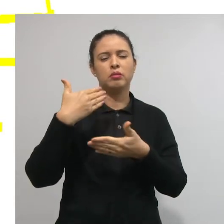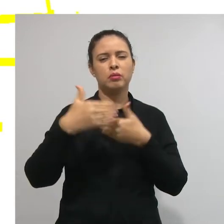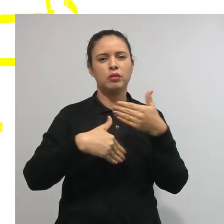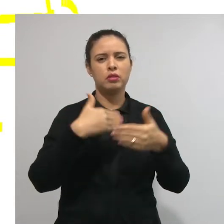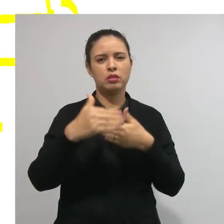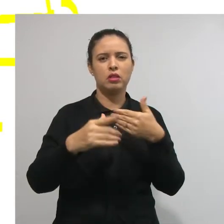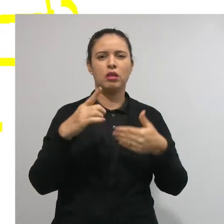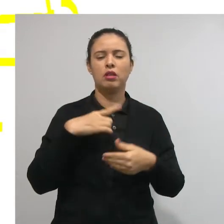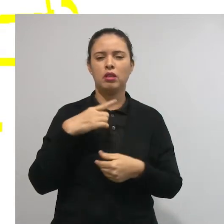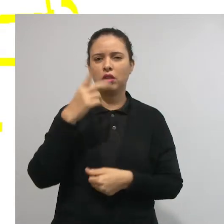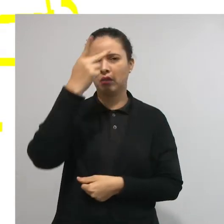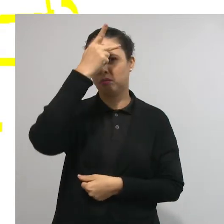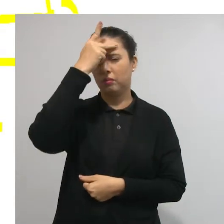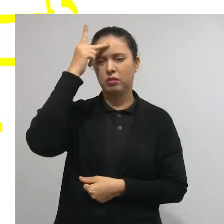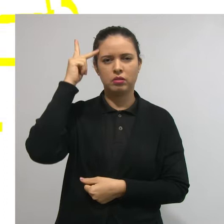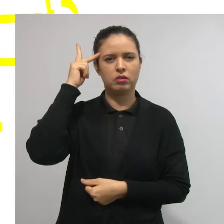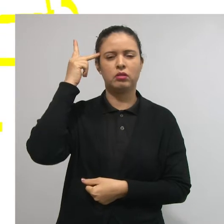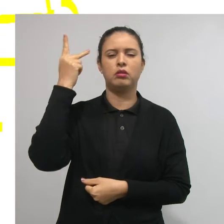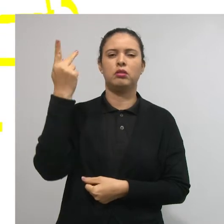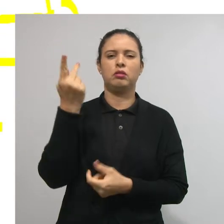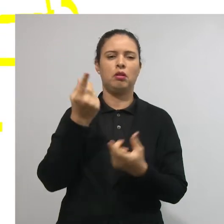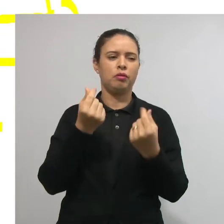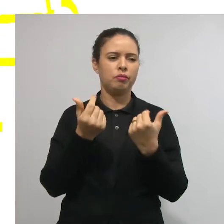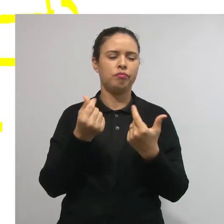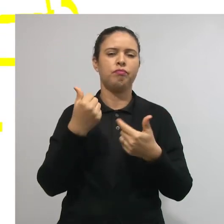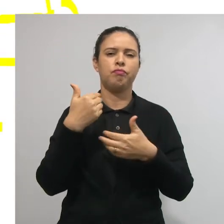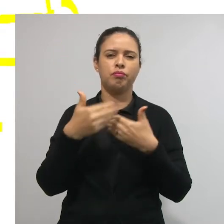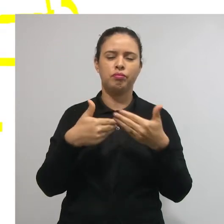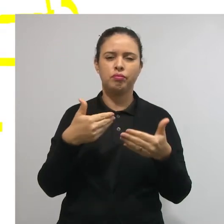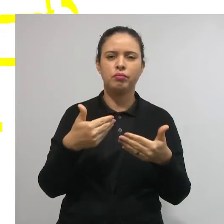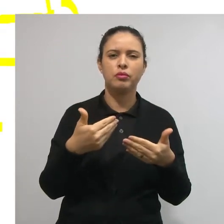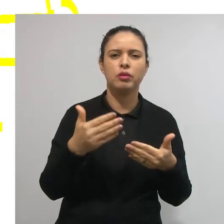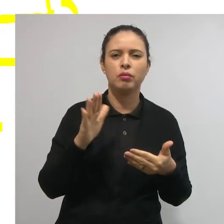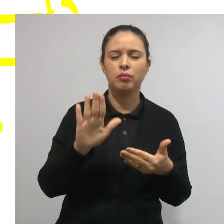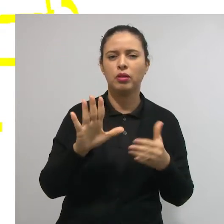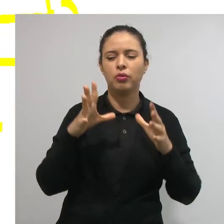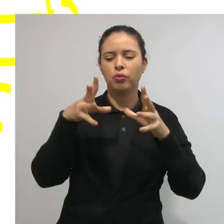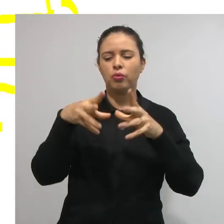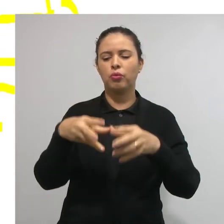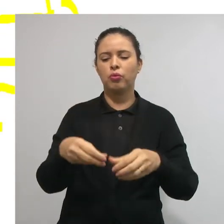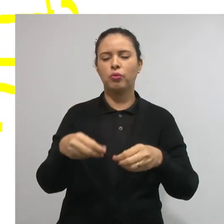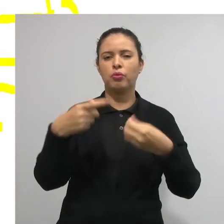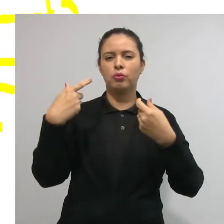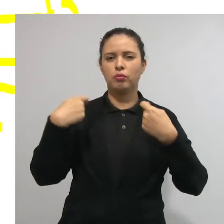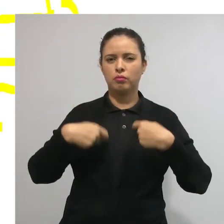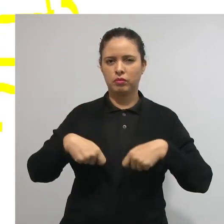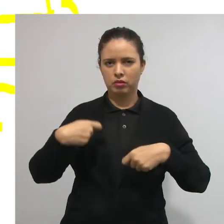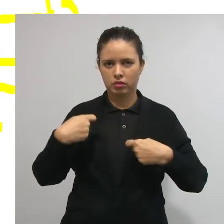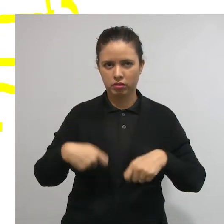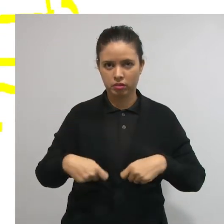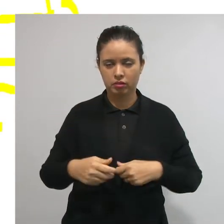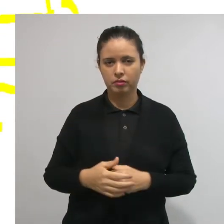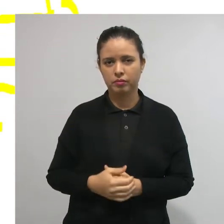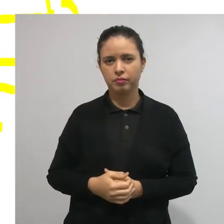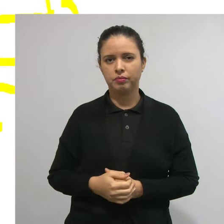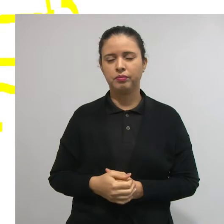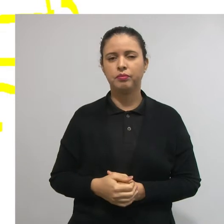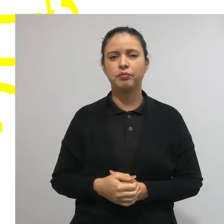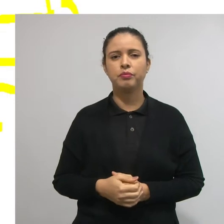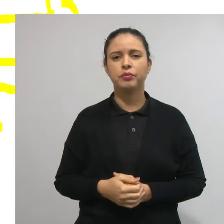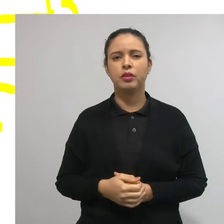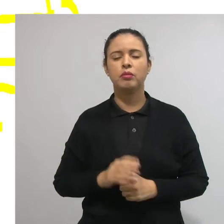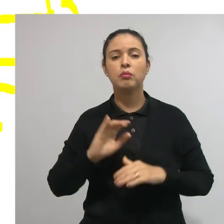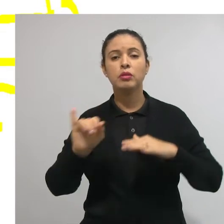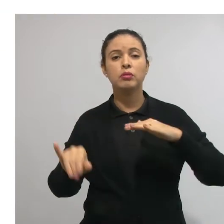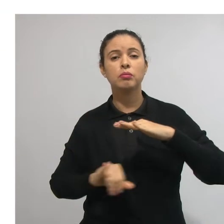onde existem pessoas, processos, recursos e tudo mais. Mas esse todo ele é necessário, né, para que a